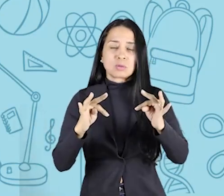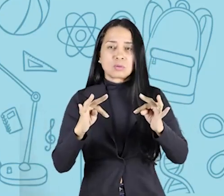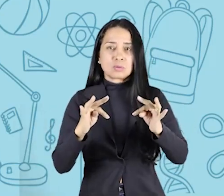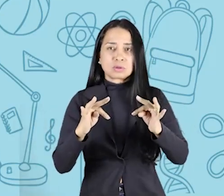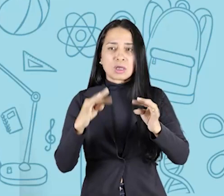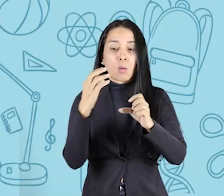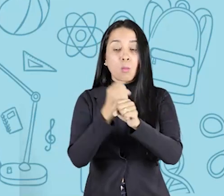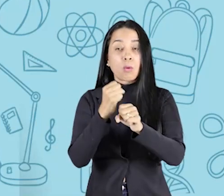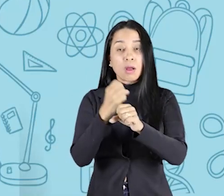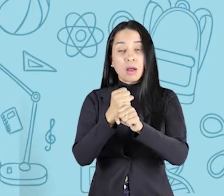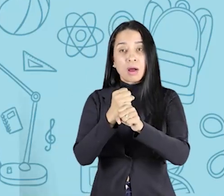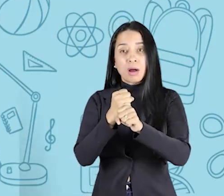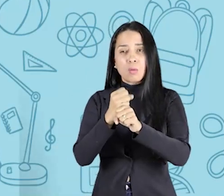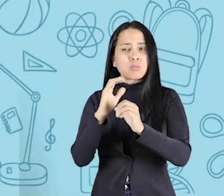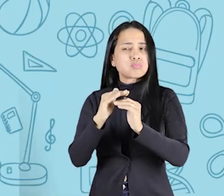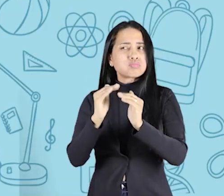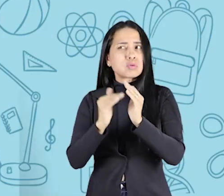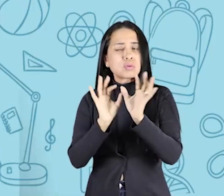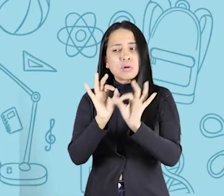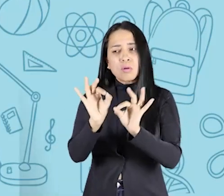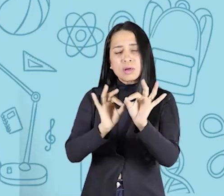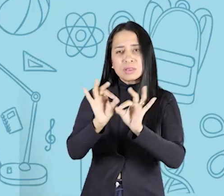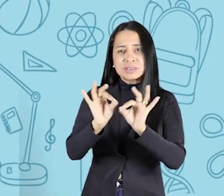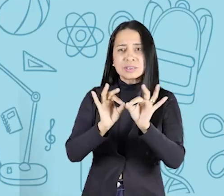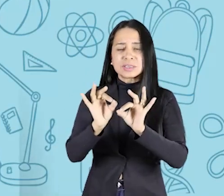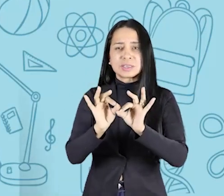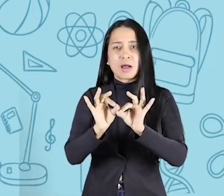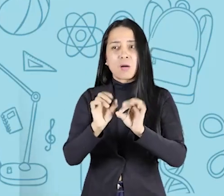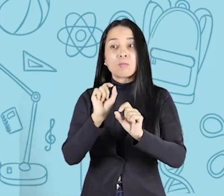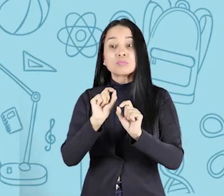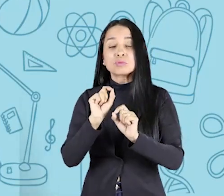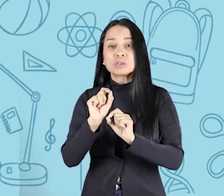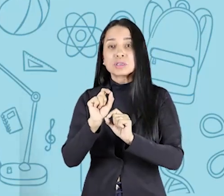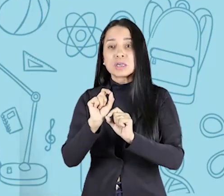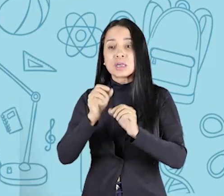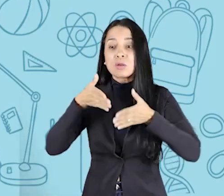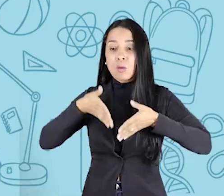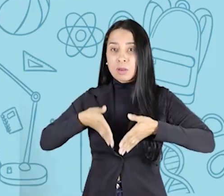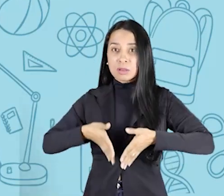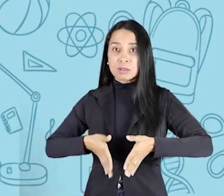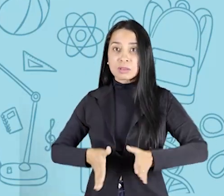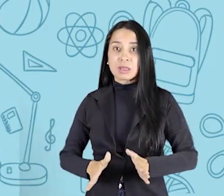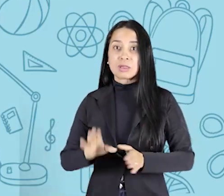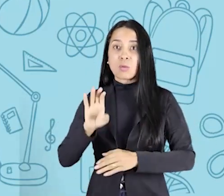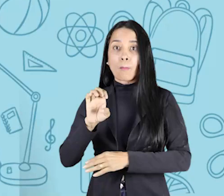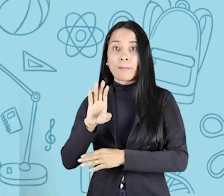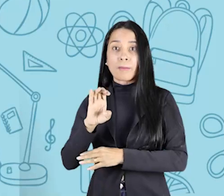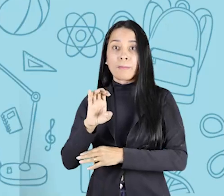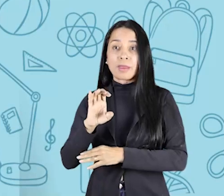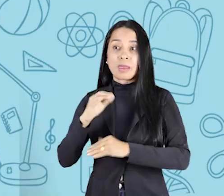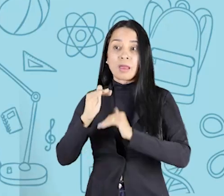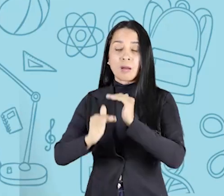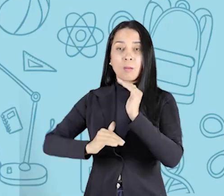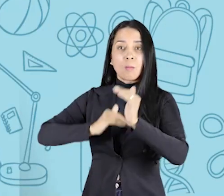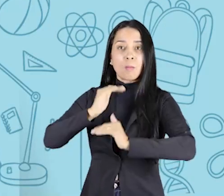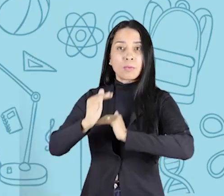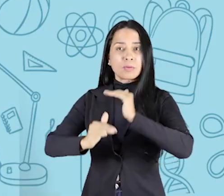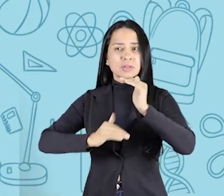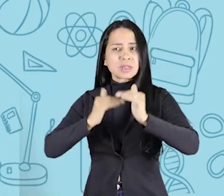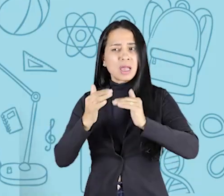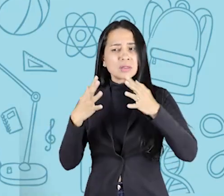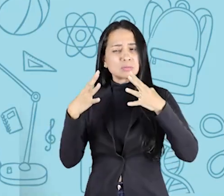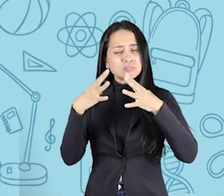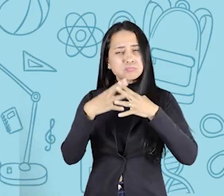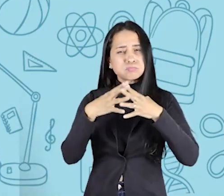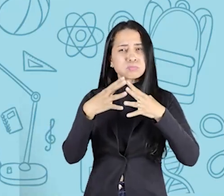Os cálculos, né, toda a engenharia por trás desse nascer de uma criança é um processo bem, né,